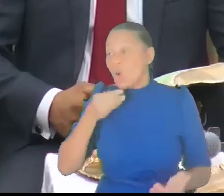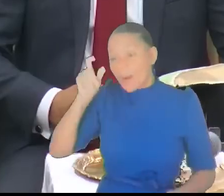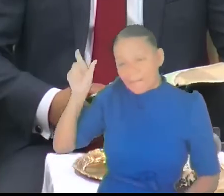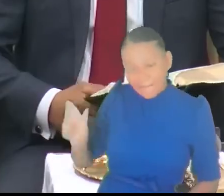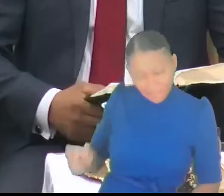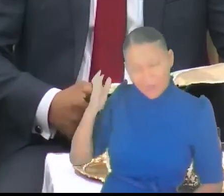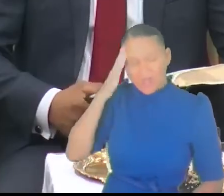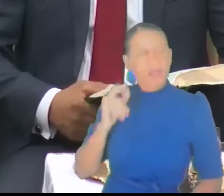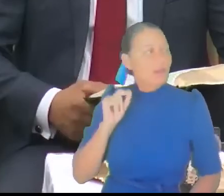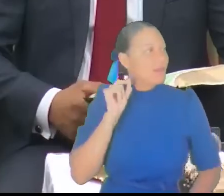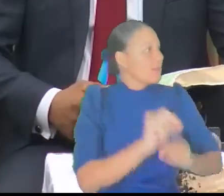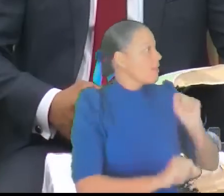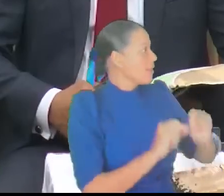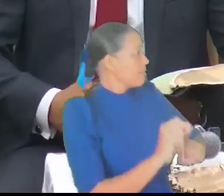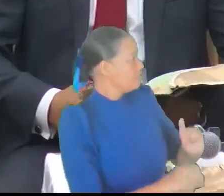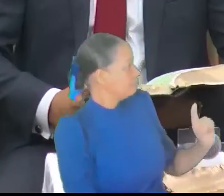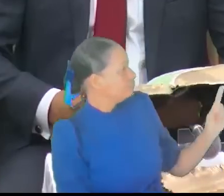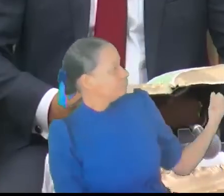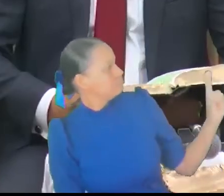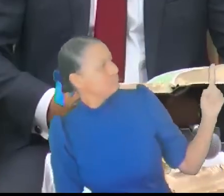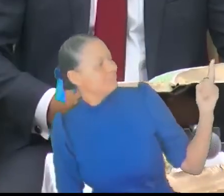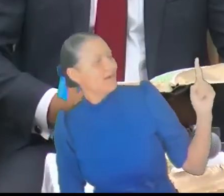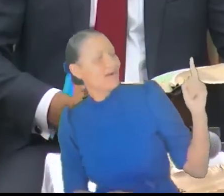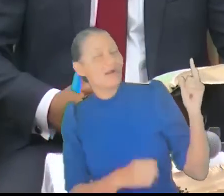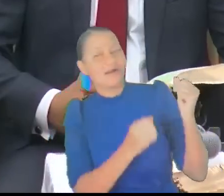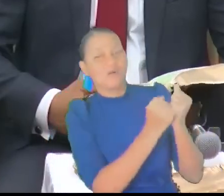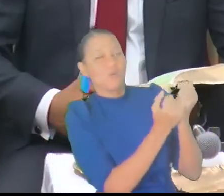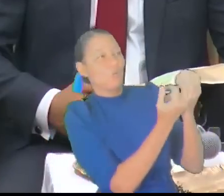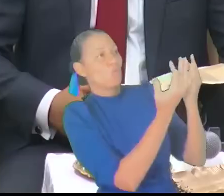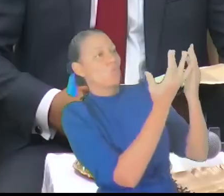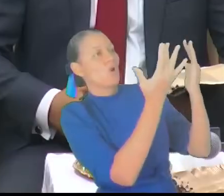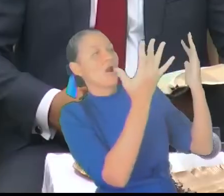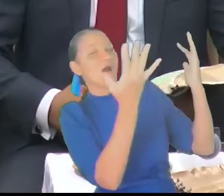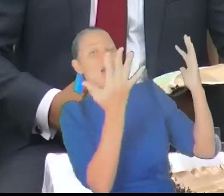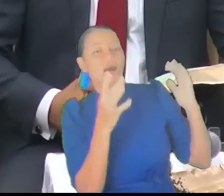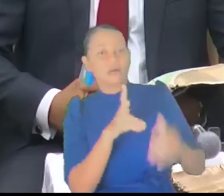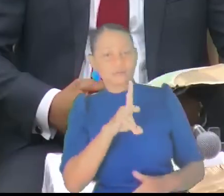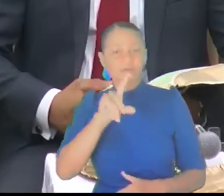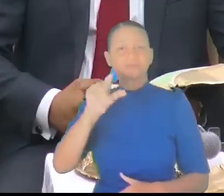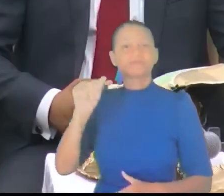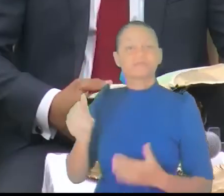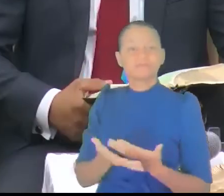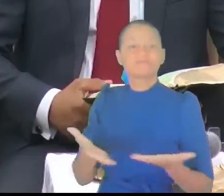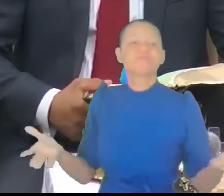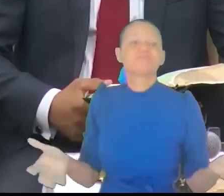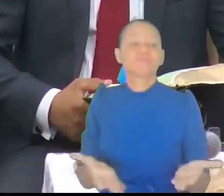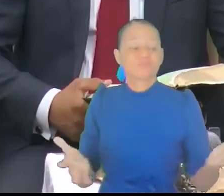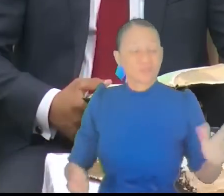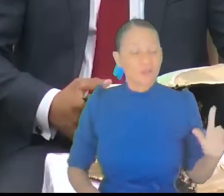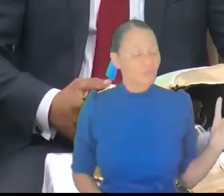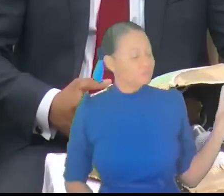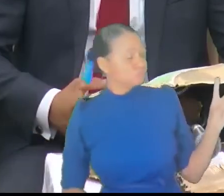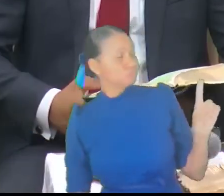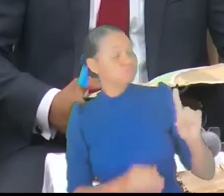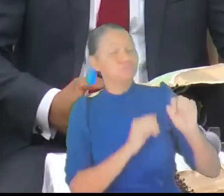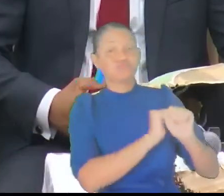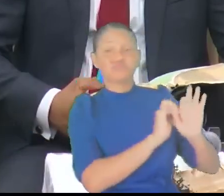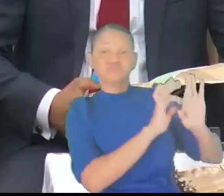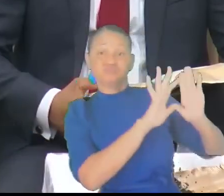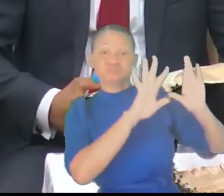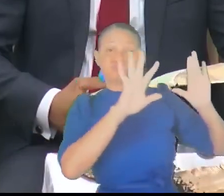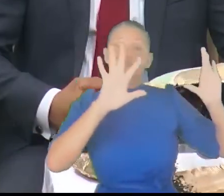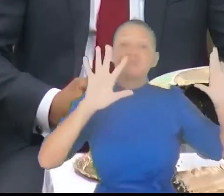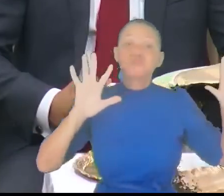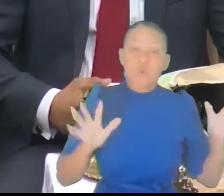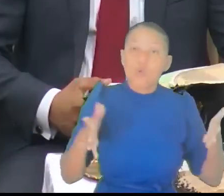é esta que vem como a alva do dia? Aleluia, que aparece como a alva do dia. Mas